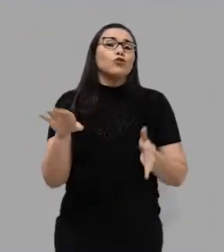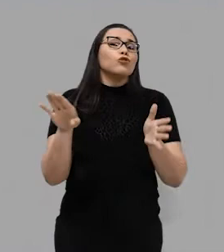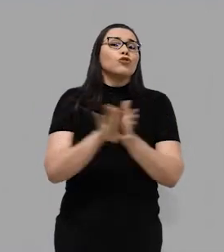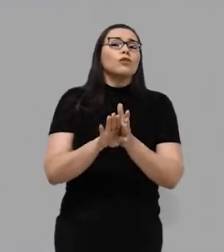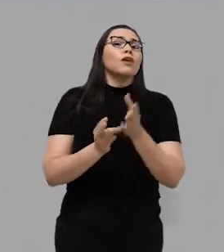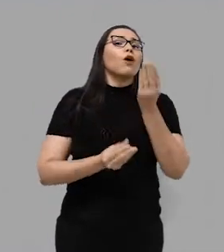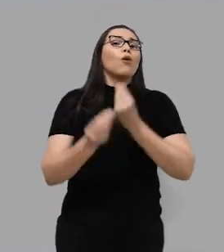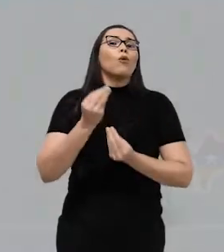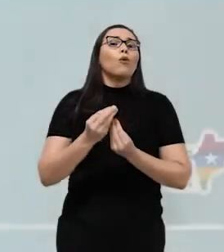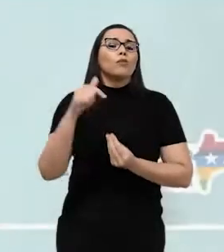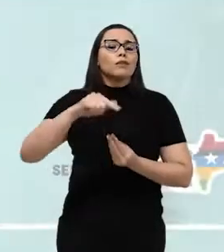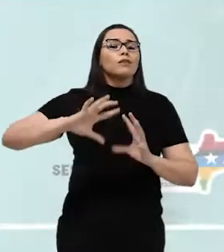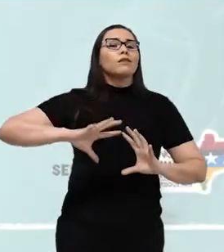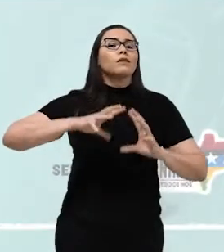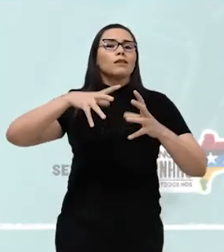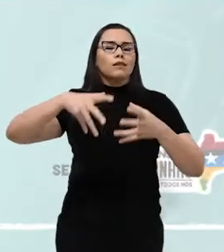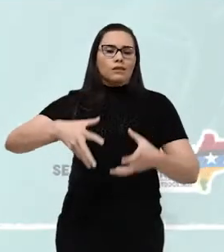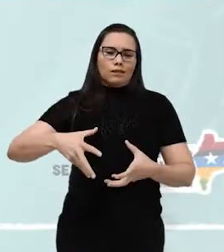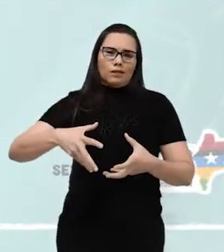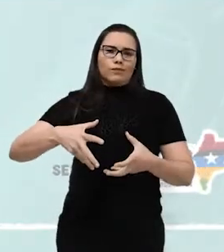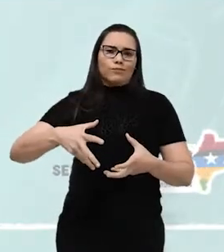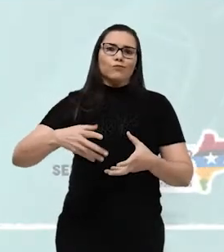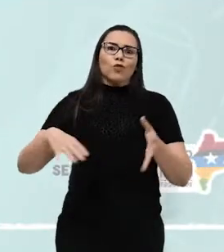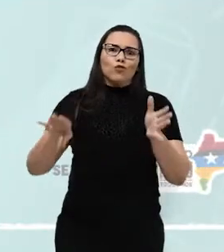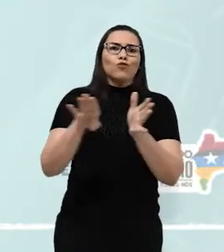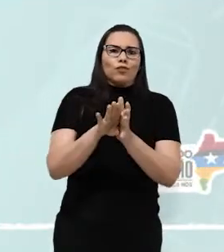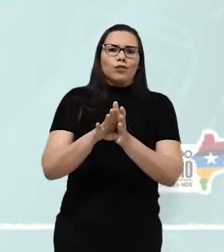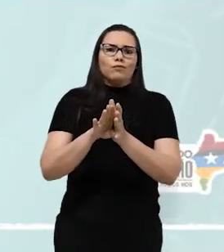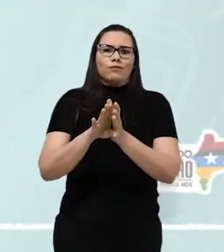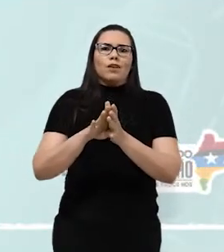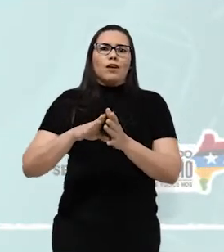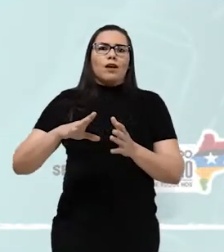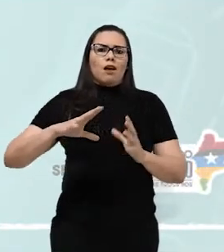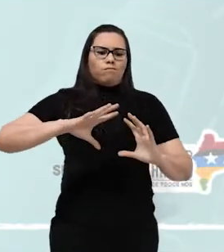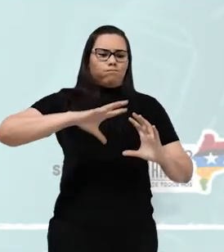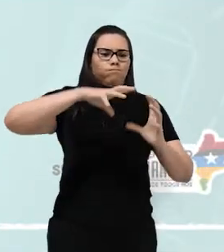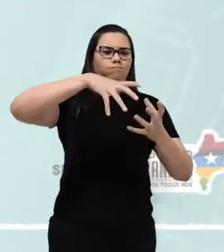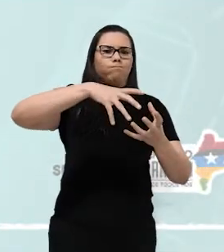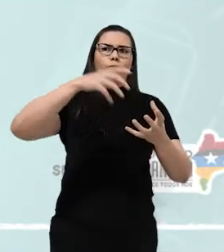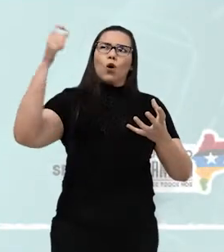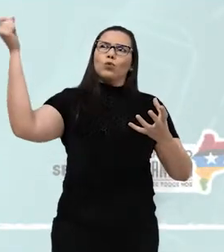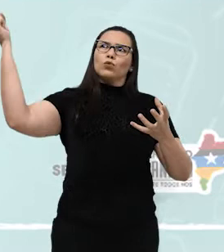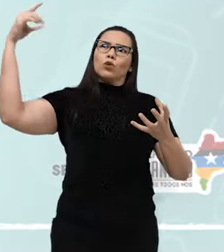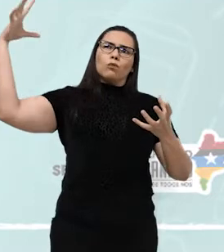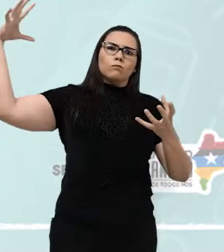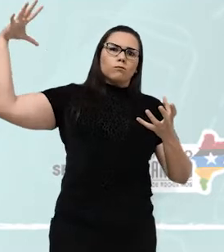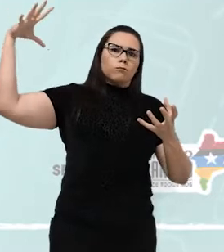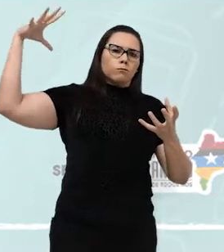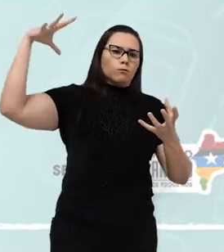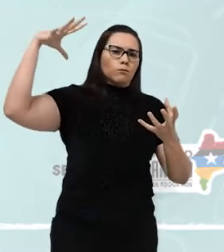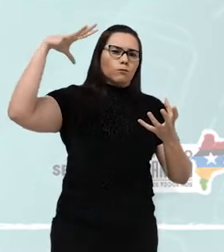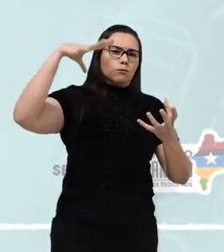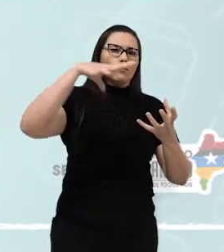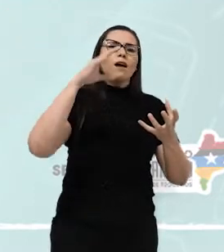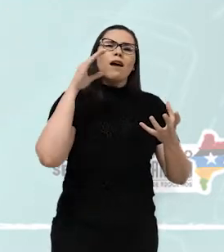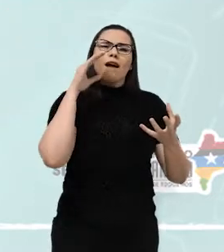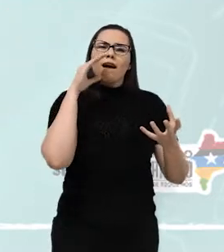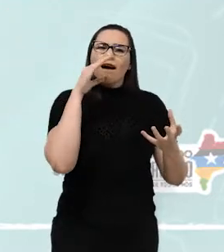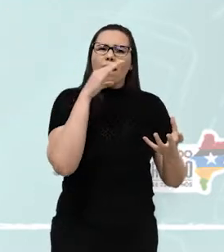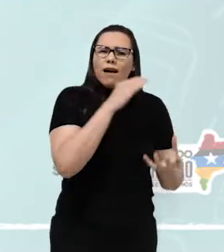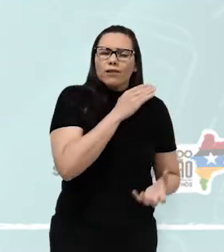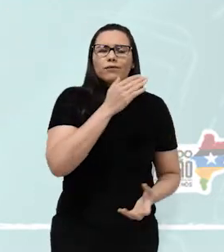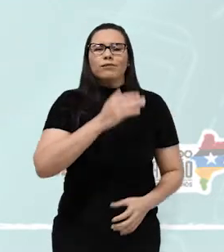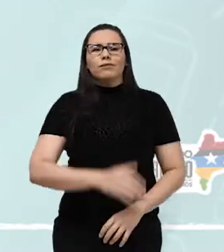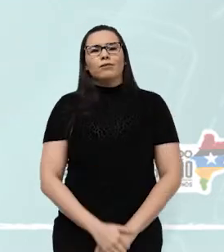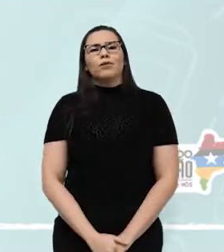até o nosso planeta e aí ela vai ser importante, né, para aquecer o ambiente, promovendo um ambiente